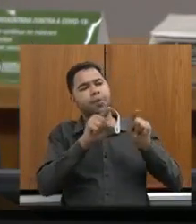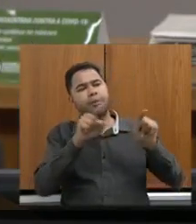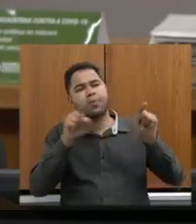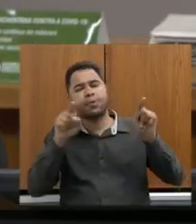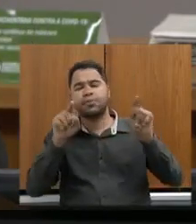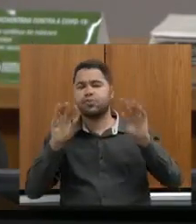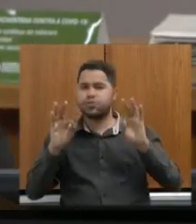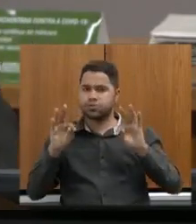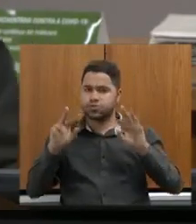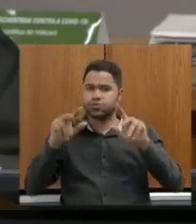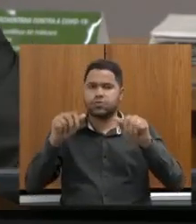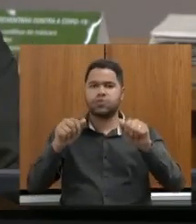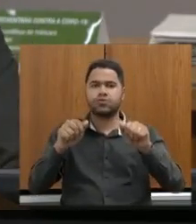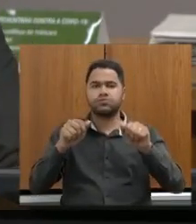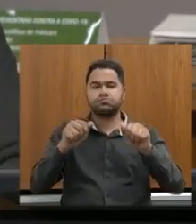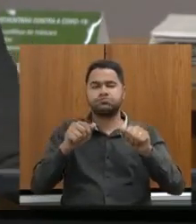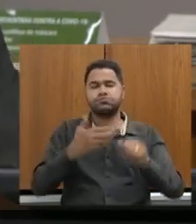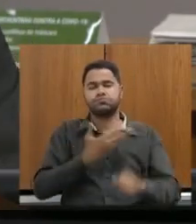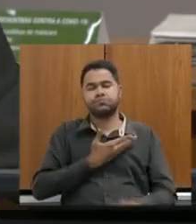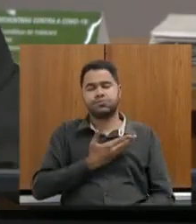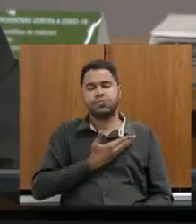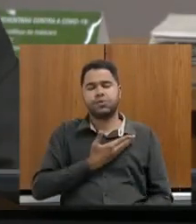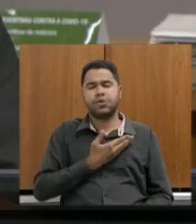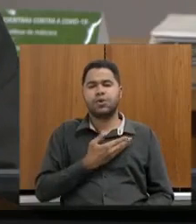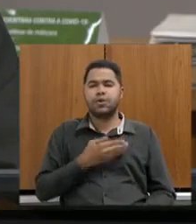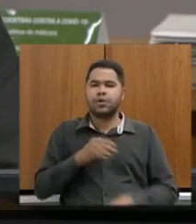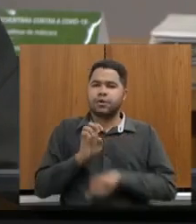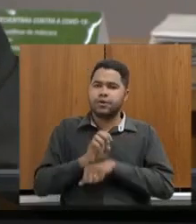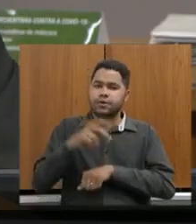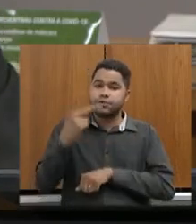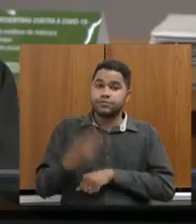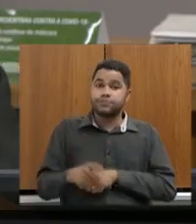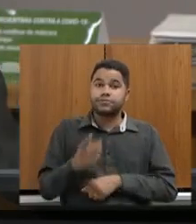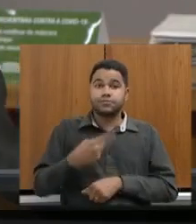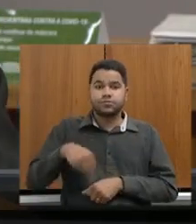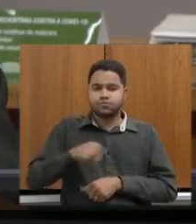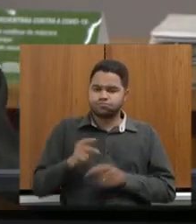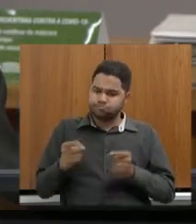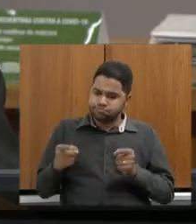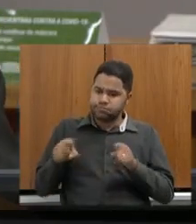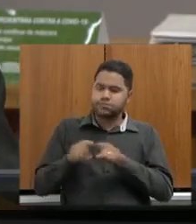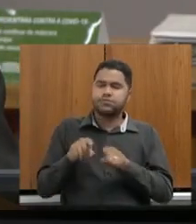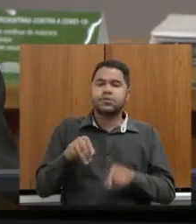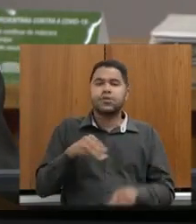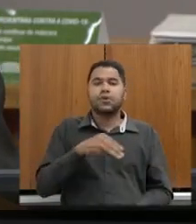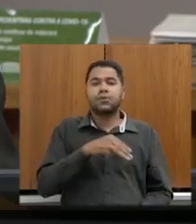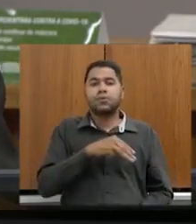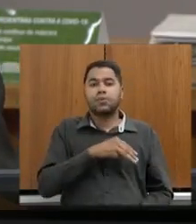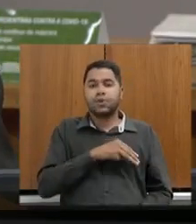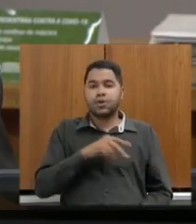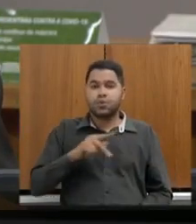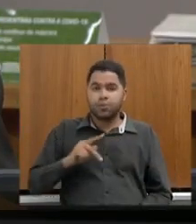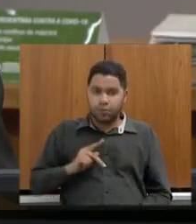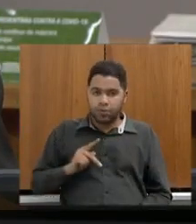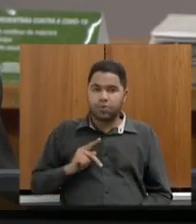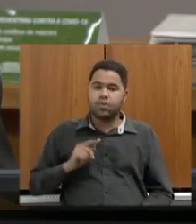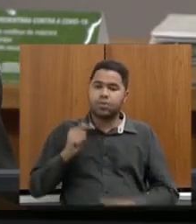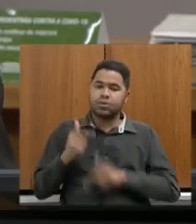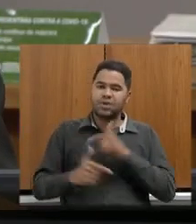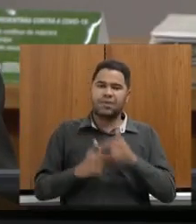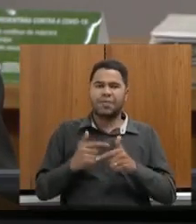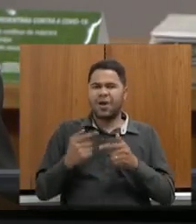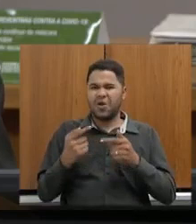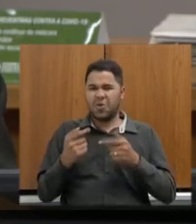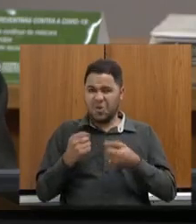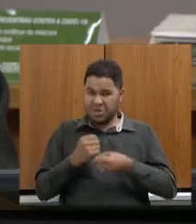colegas para todos os colegas do estado onde nós haveremos de só uma força os Comissários do trabalho no combate ao trabalho